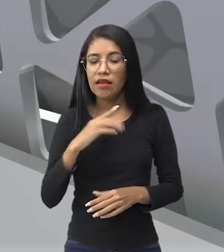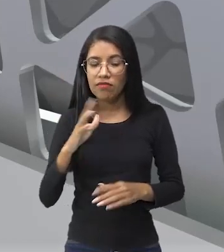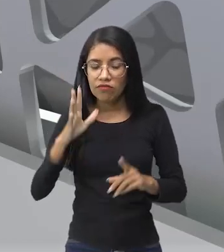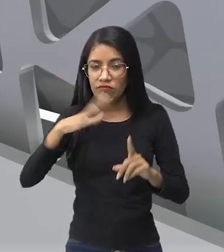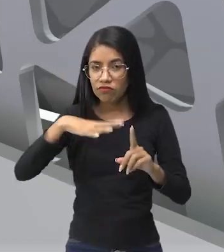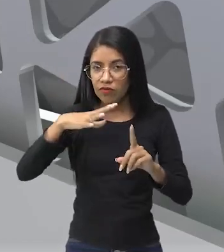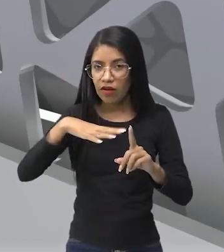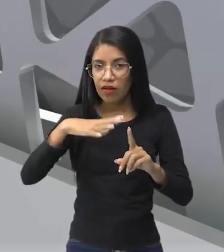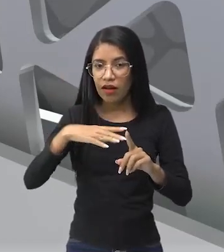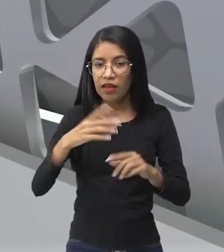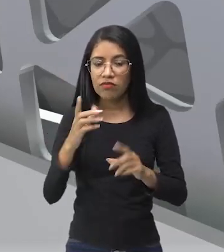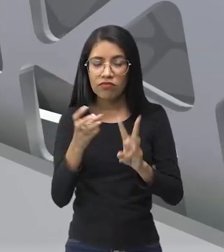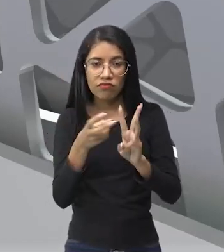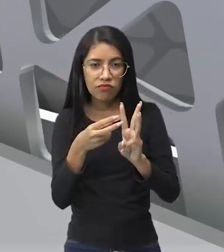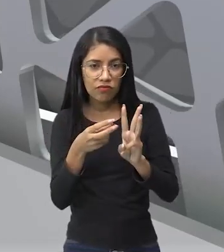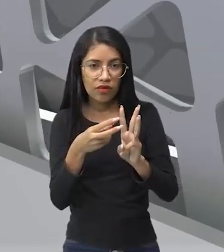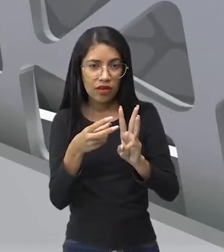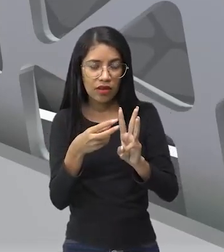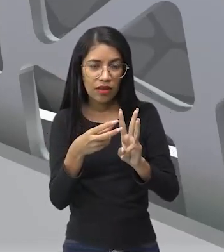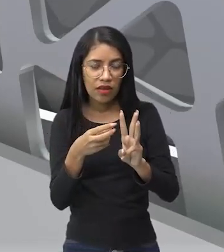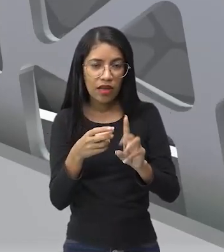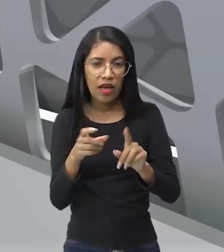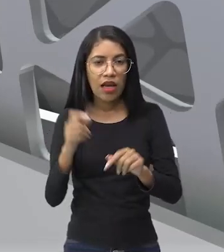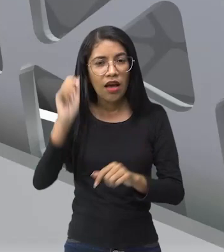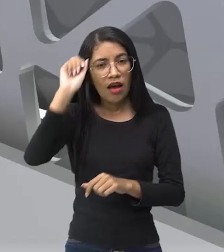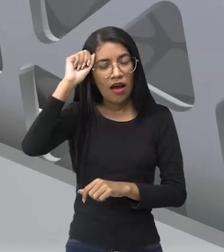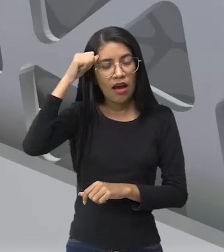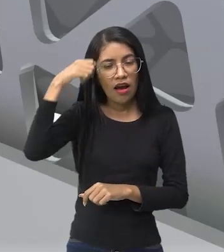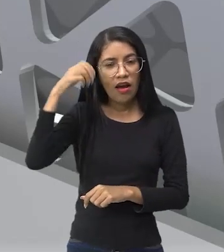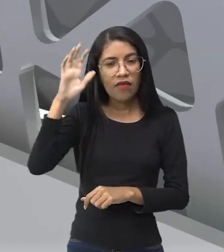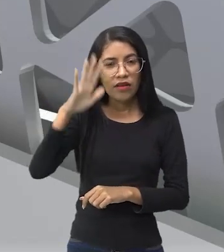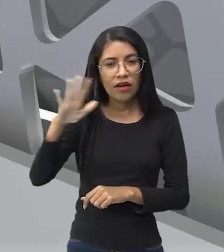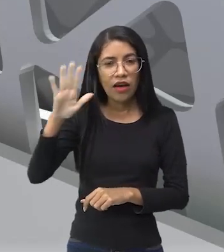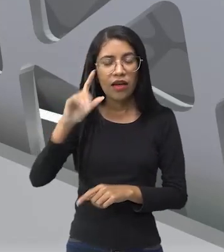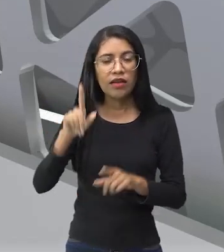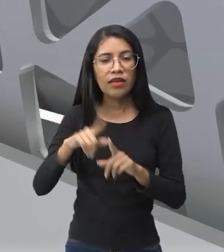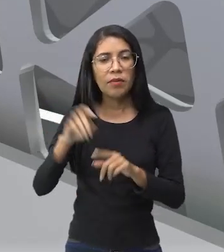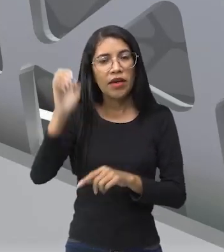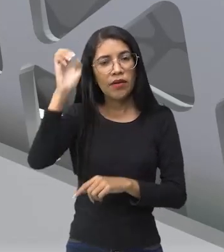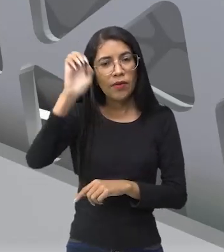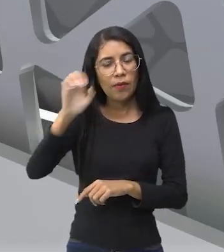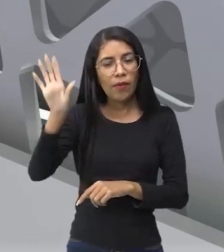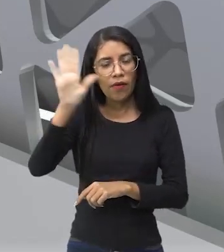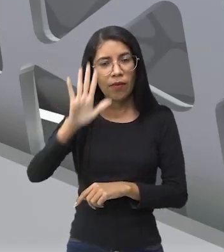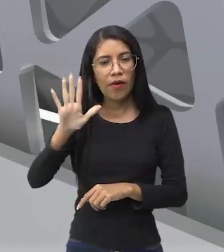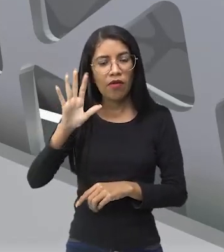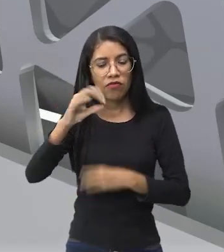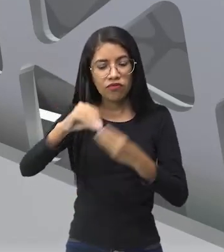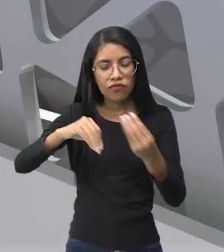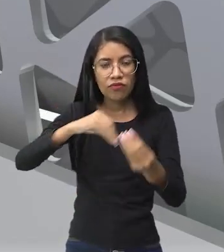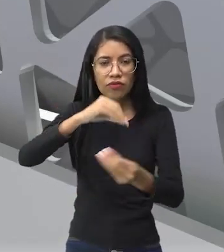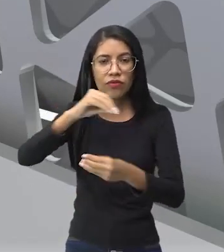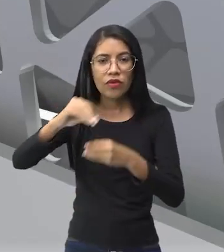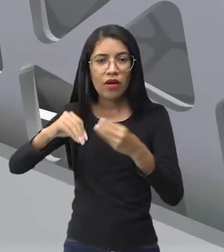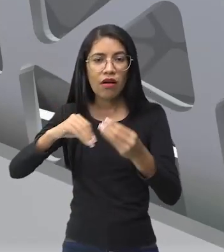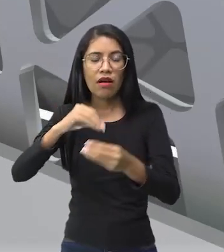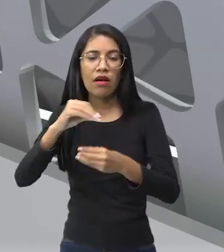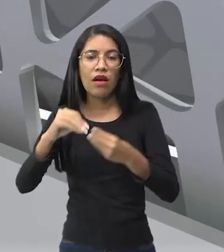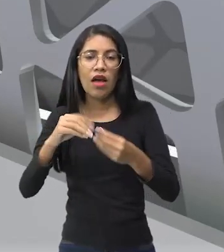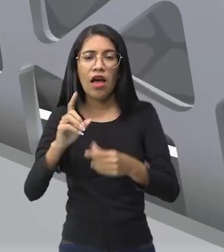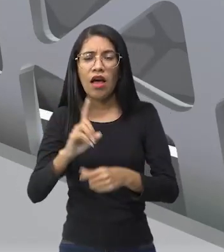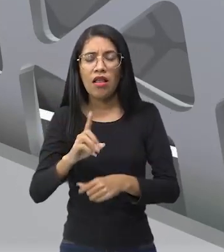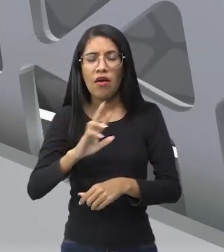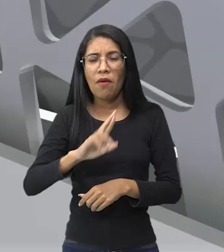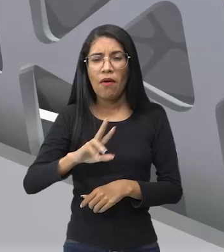essa influência tanto indígena quanto africana e os europeus. Houve essa miscigenação, nós não estamos falando